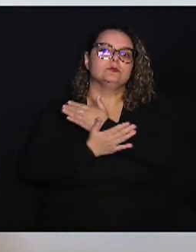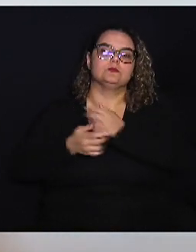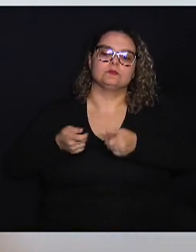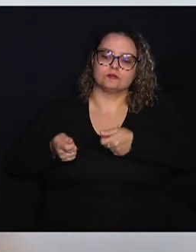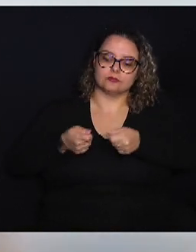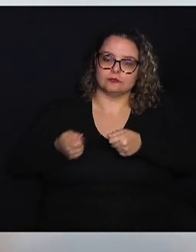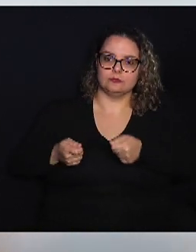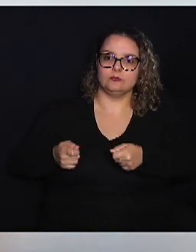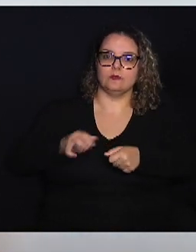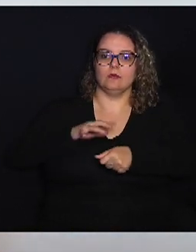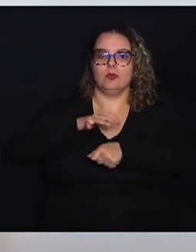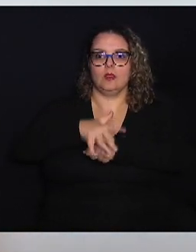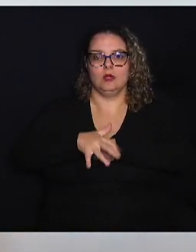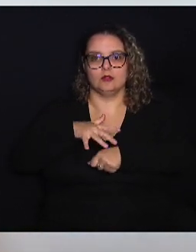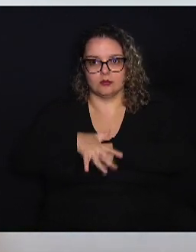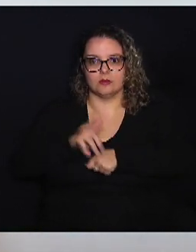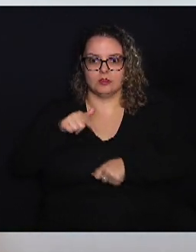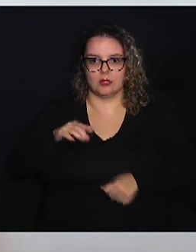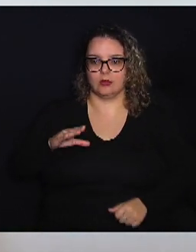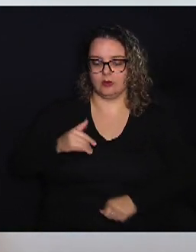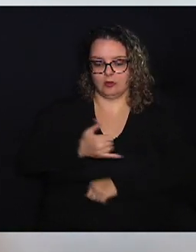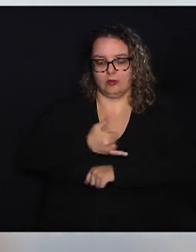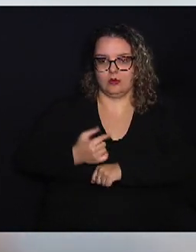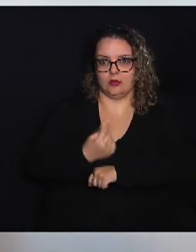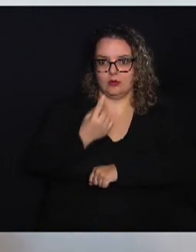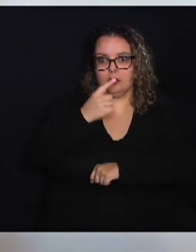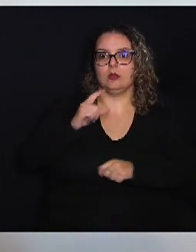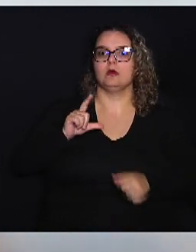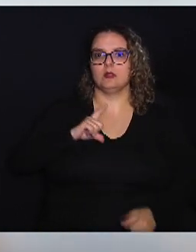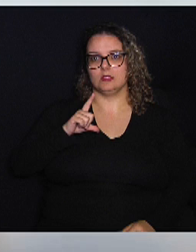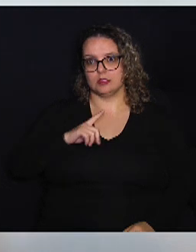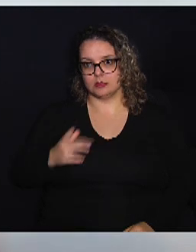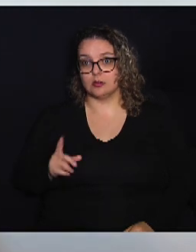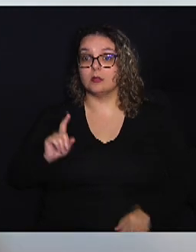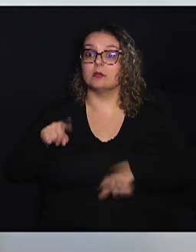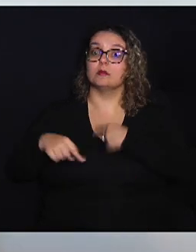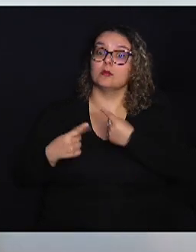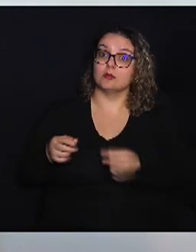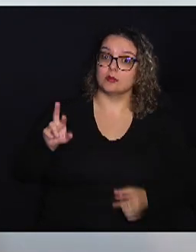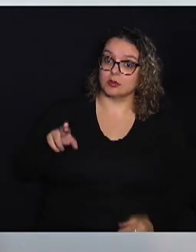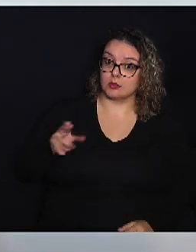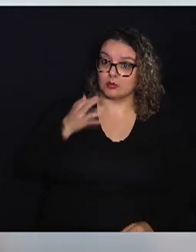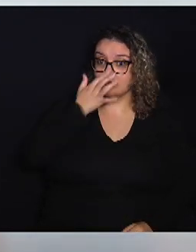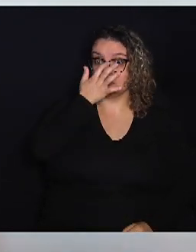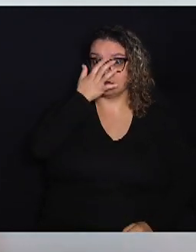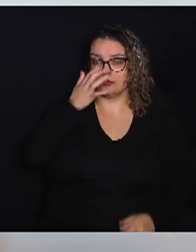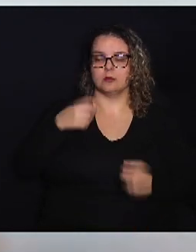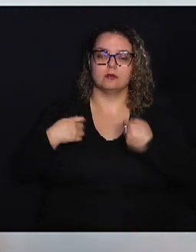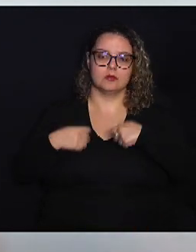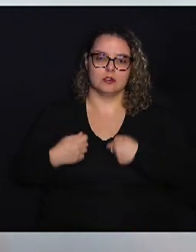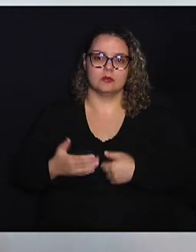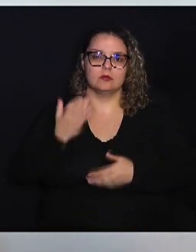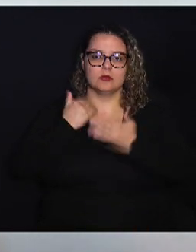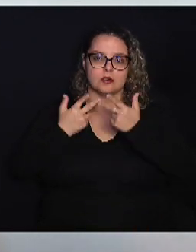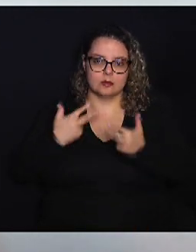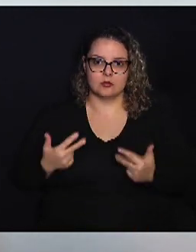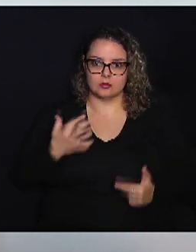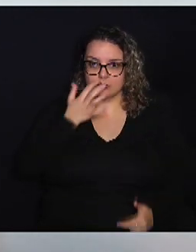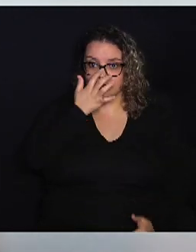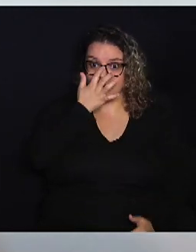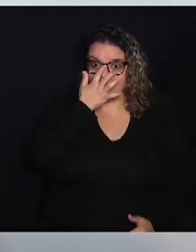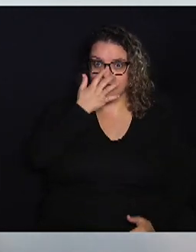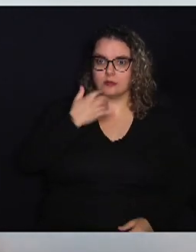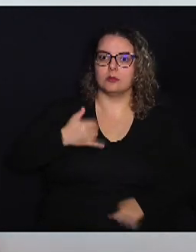da inflamação que esse colesterol elevado causa. Por outro lado, eu preciso fazer ingestão de alimentos que sejam fontes